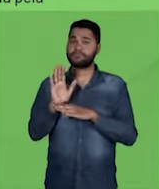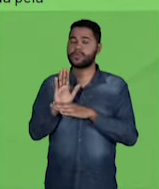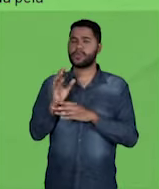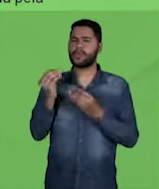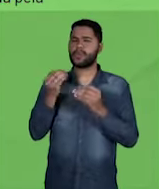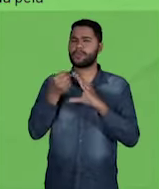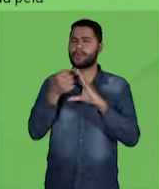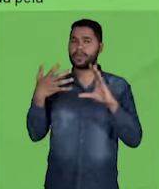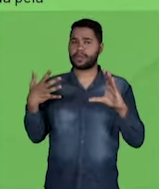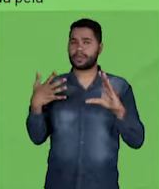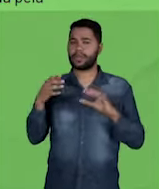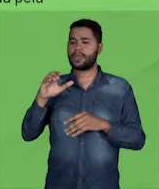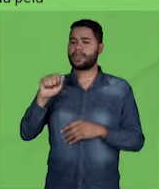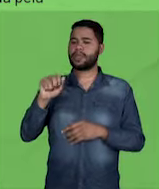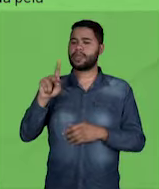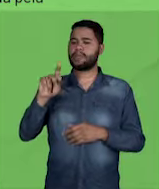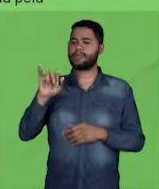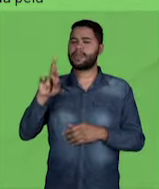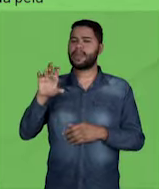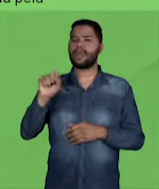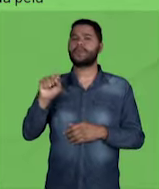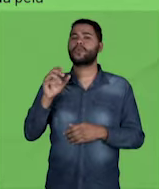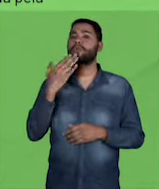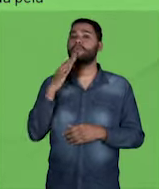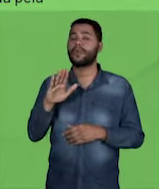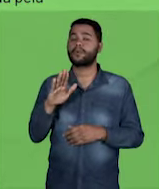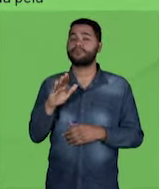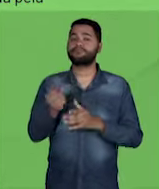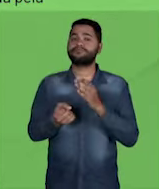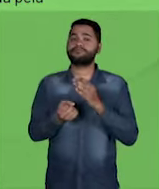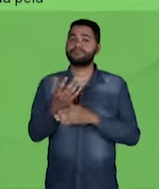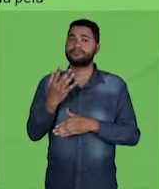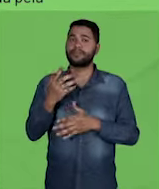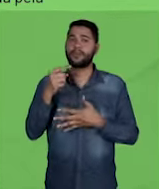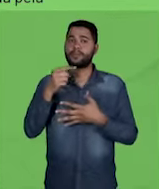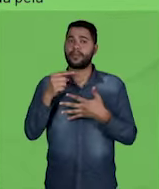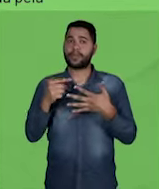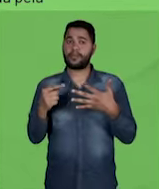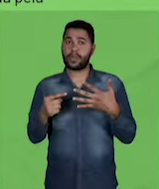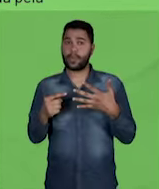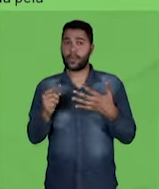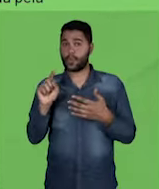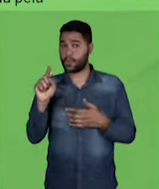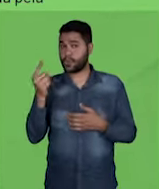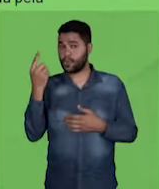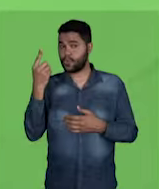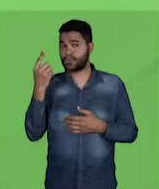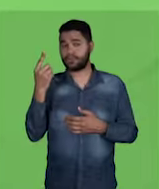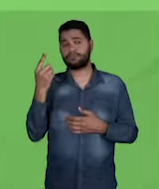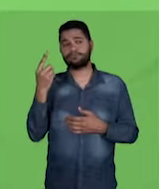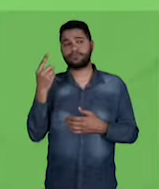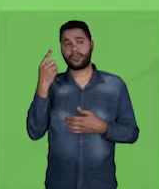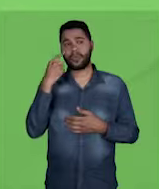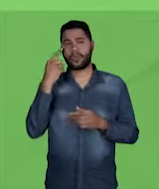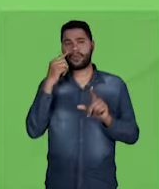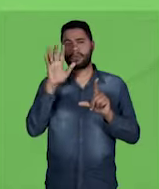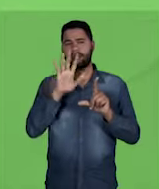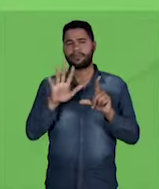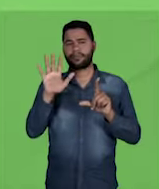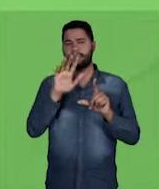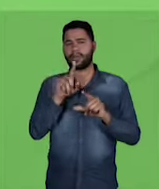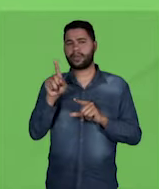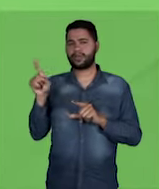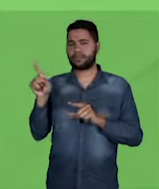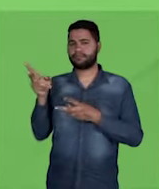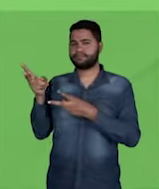seguinte característica dos capilares. É formado por uma camada tecidual única. Eu trouxe uma imagem aqui para vocês verem,